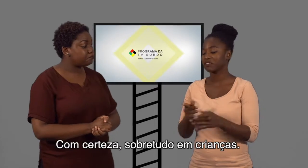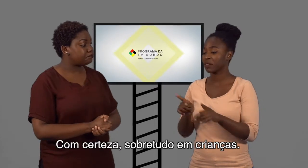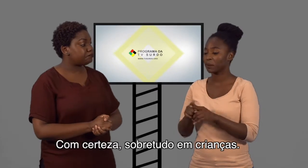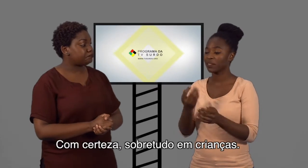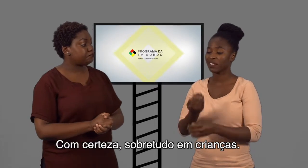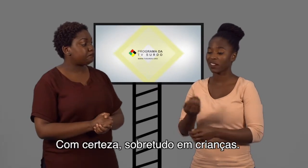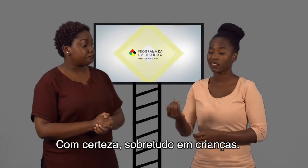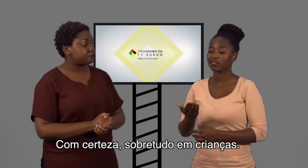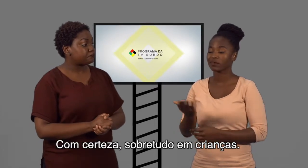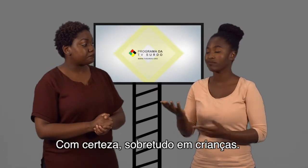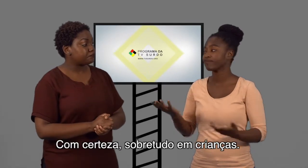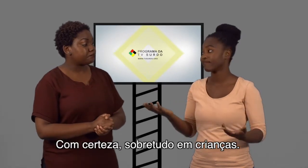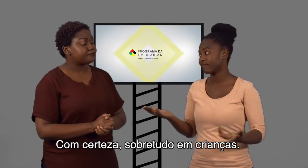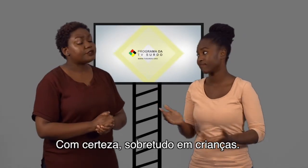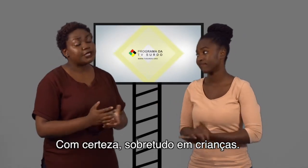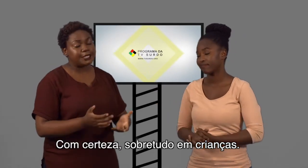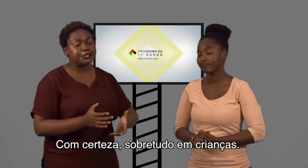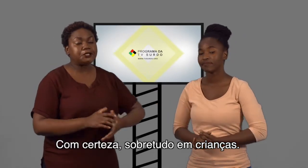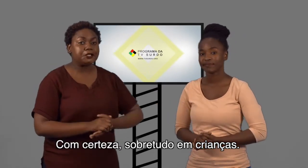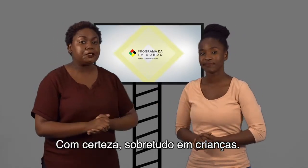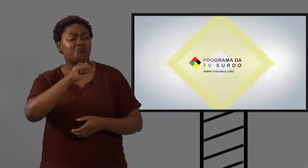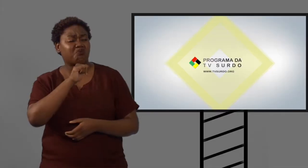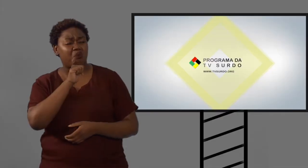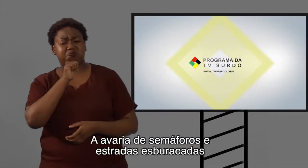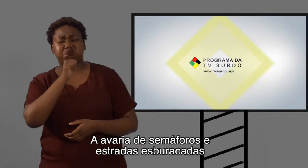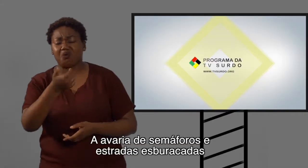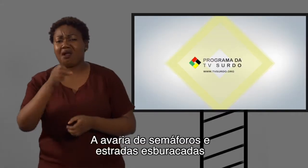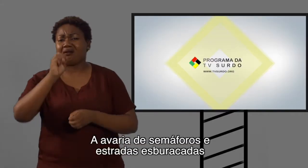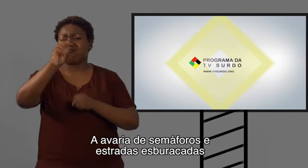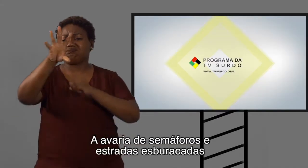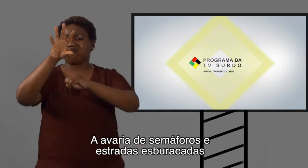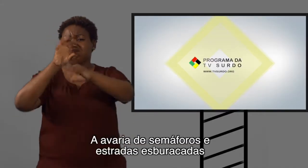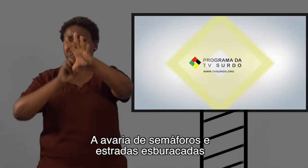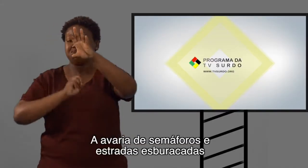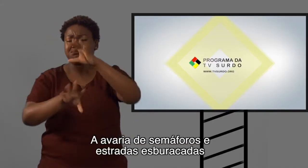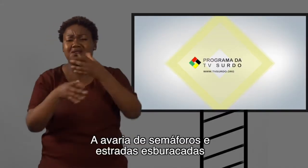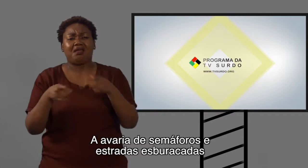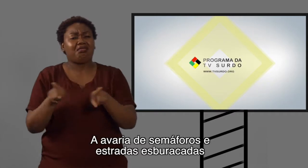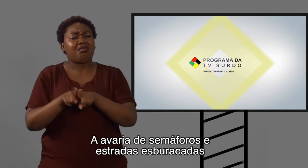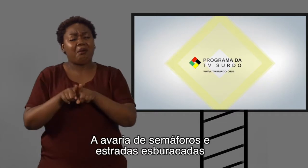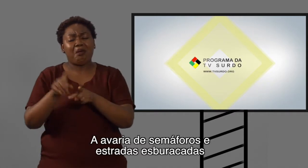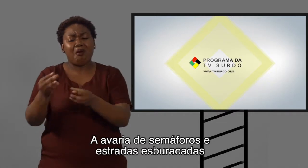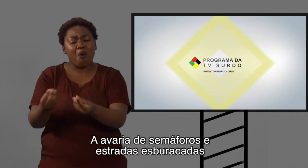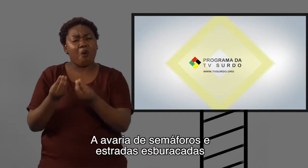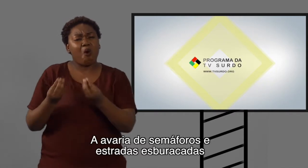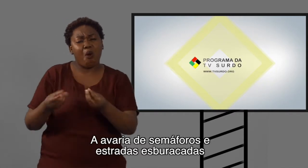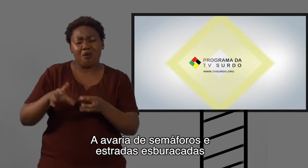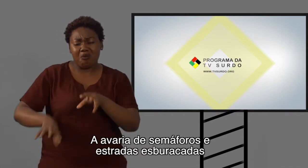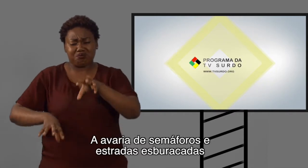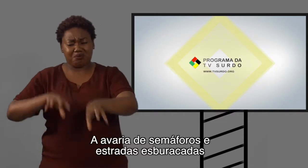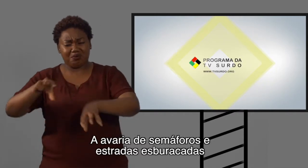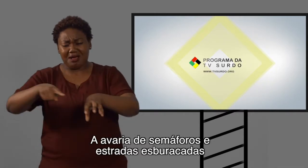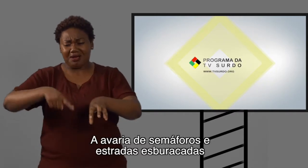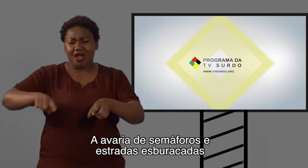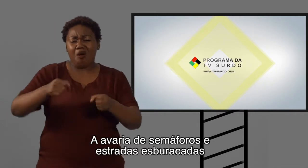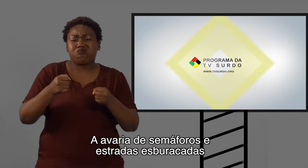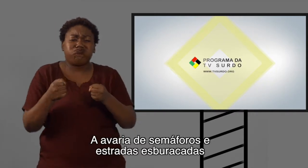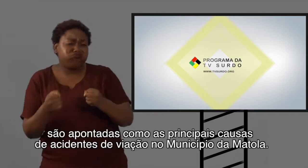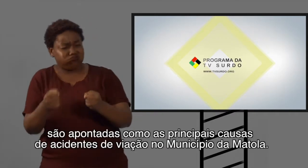Com certeza, sobretudo em crianças. A avaria de semáforos e estradas